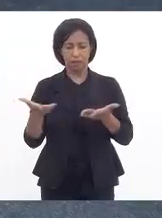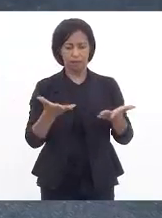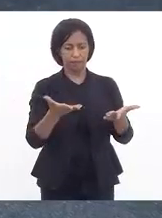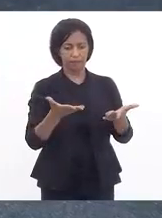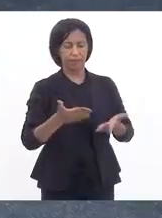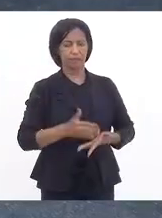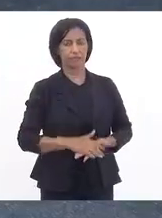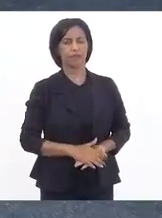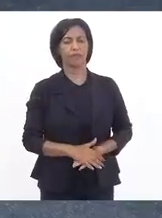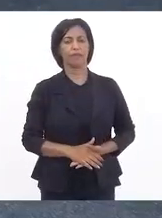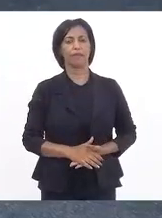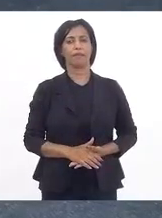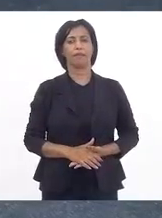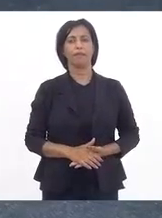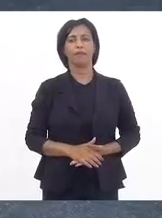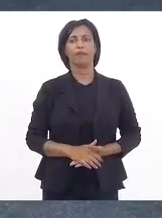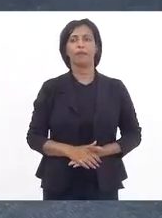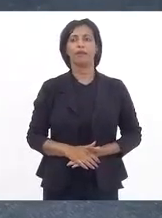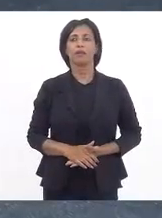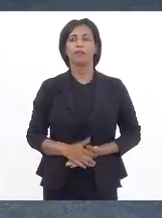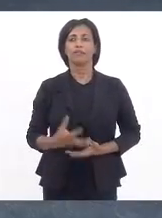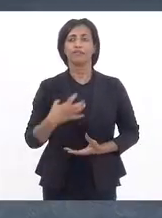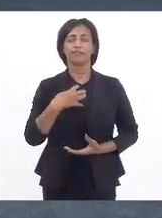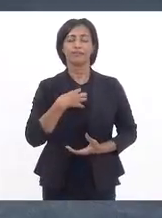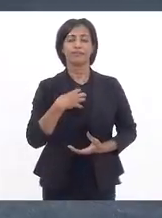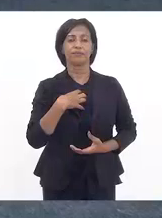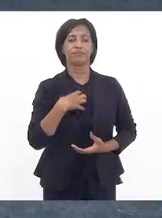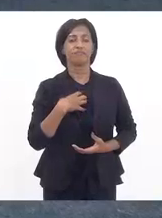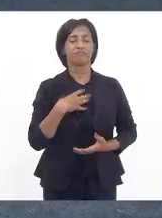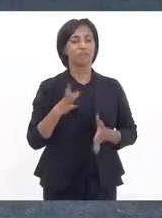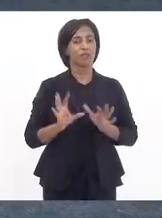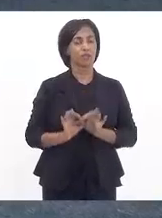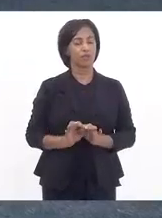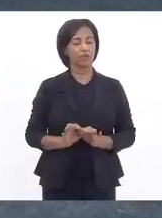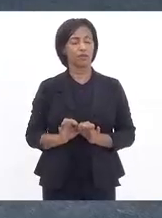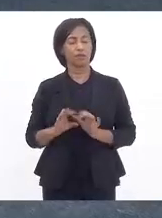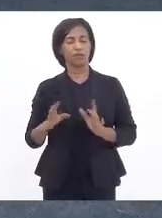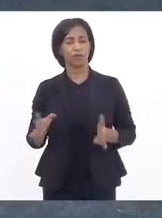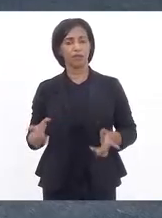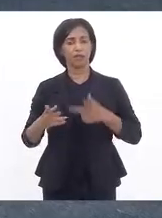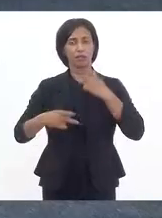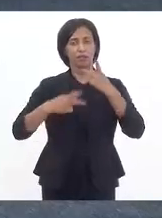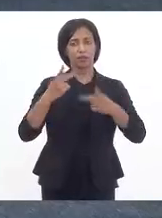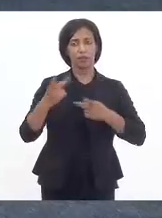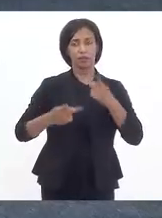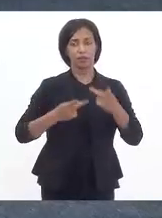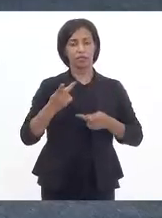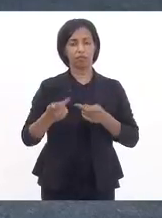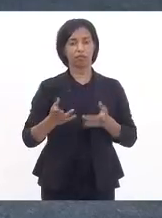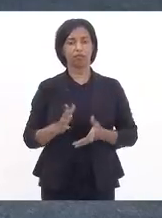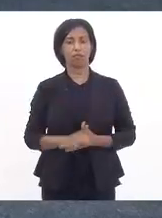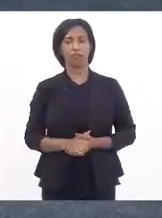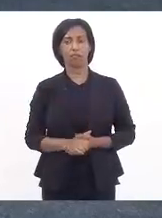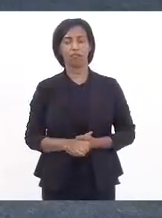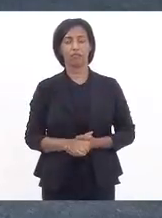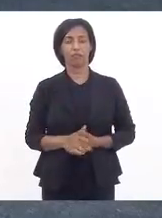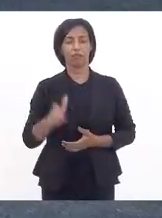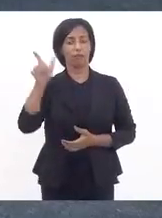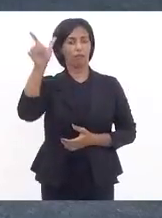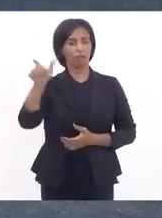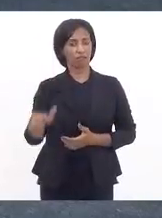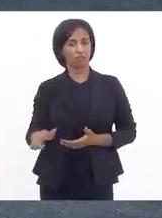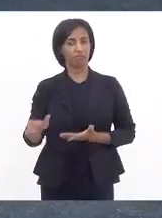waldeck e eu me sinto assim muito à vontade para falar sobre essa